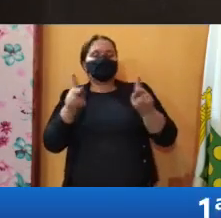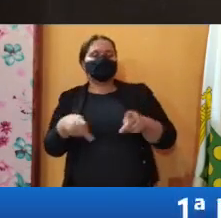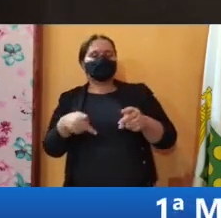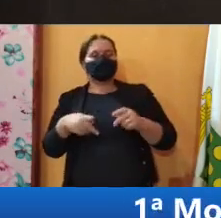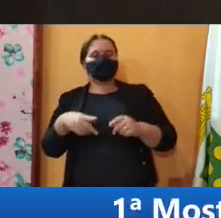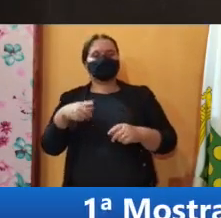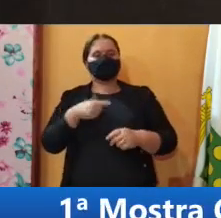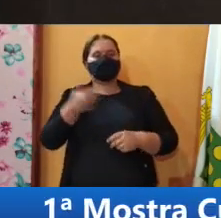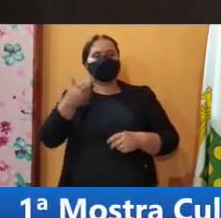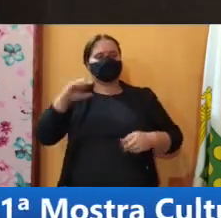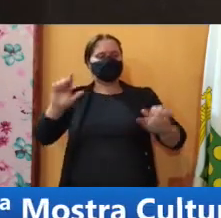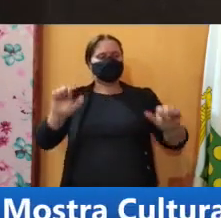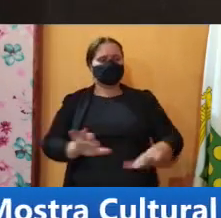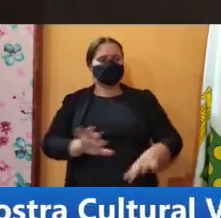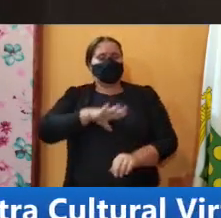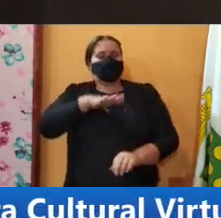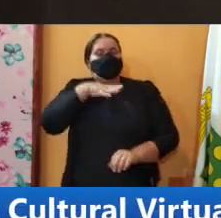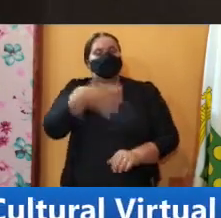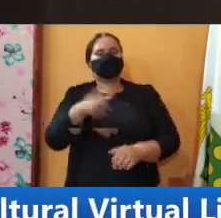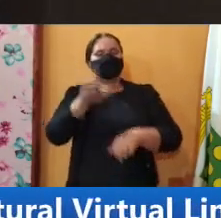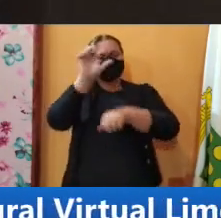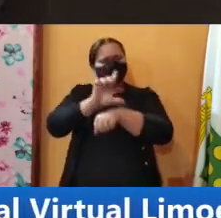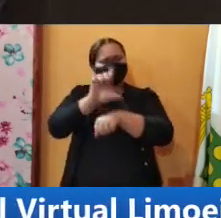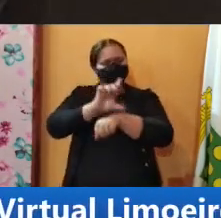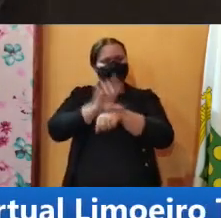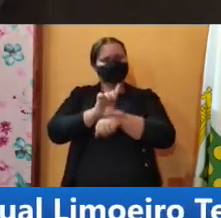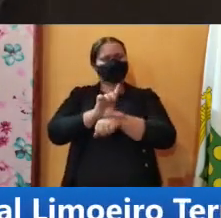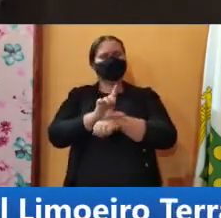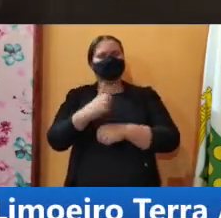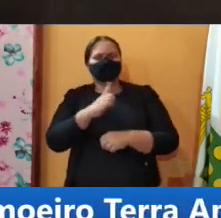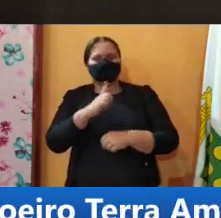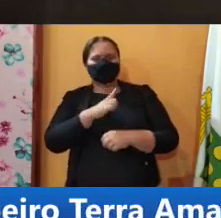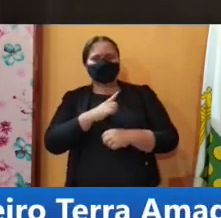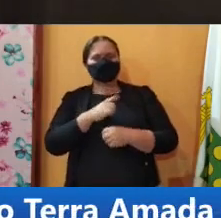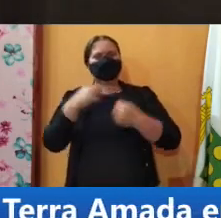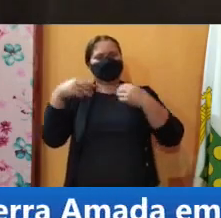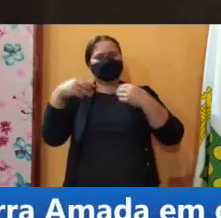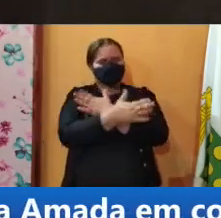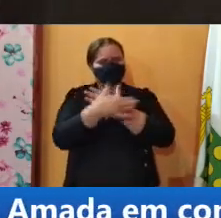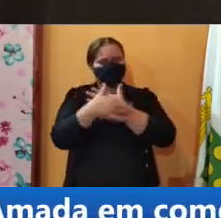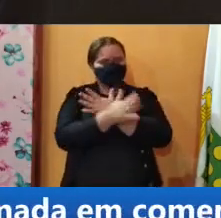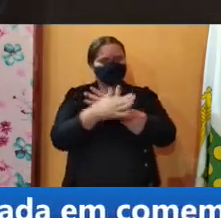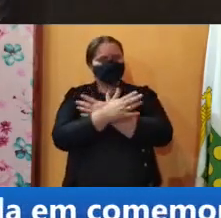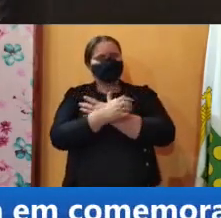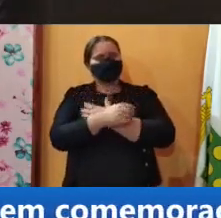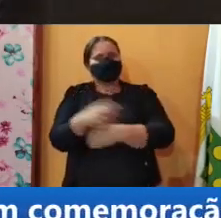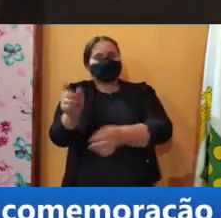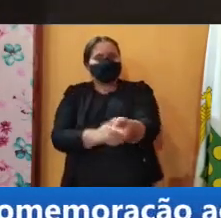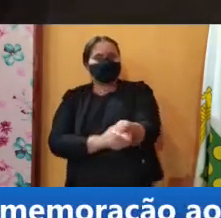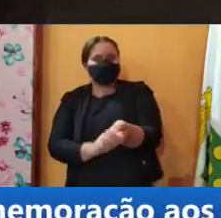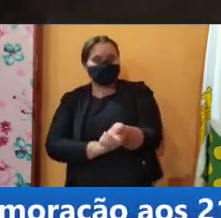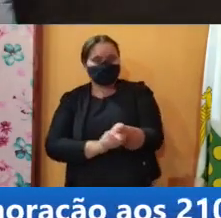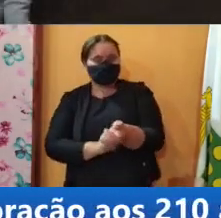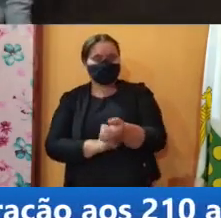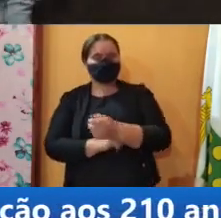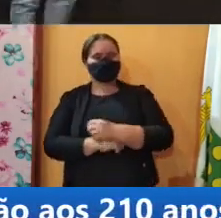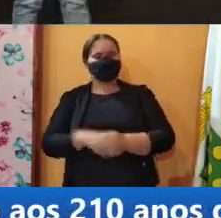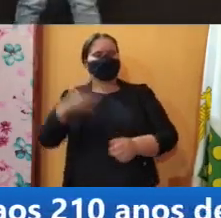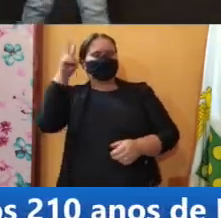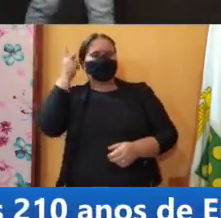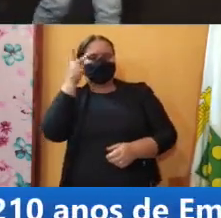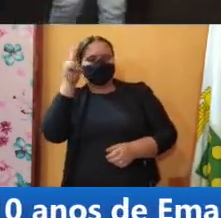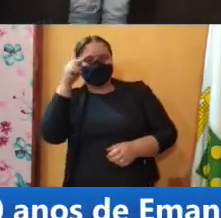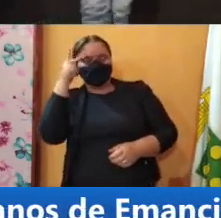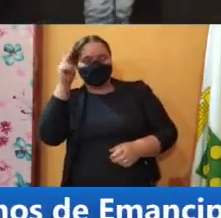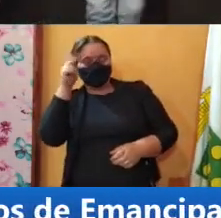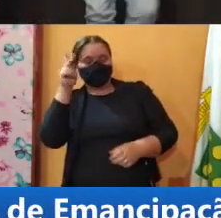se orgulha de viver em Limoeiro e de ter na sua pele, na sua entranha e no seu sangue a história da